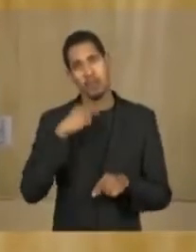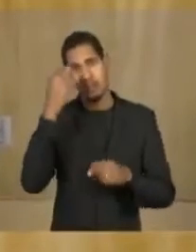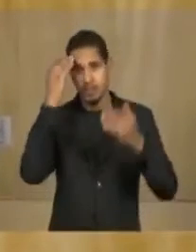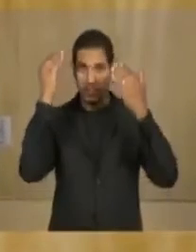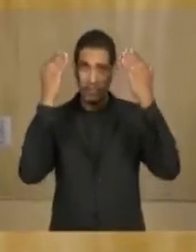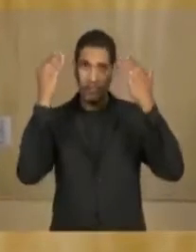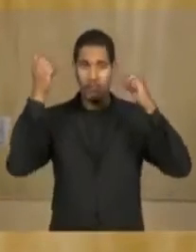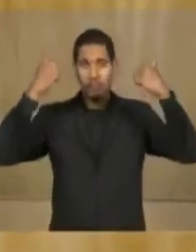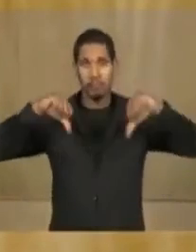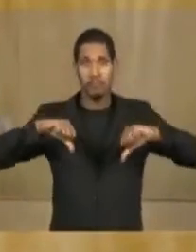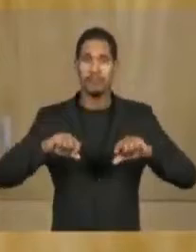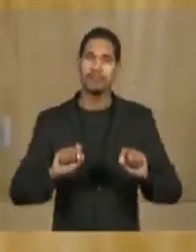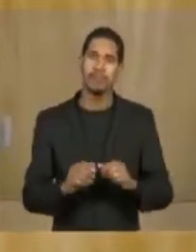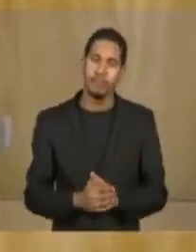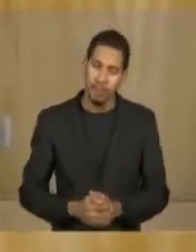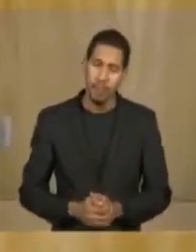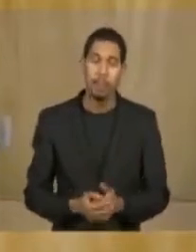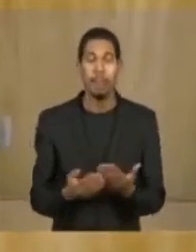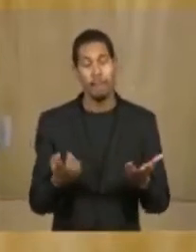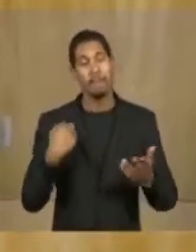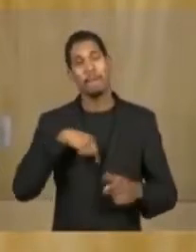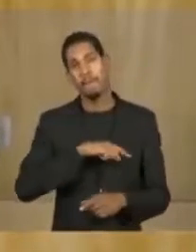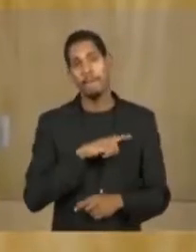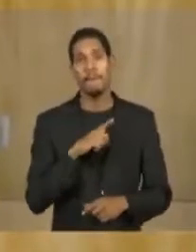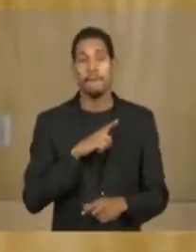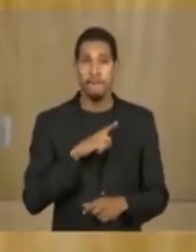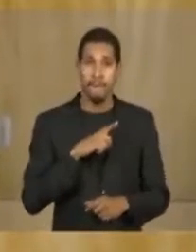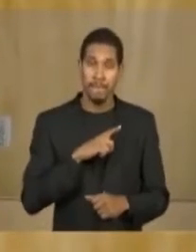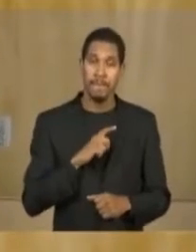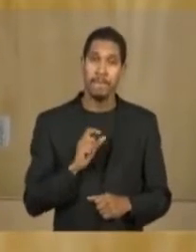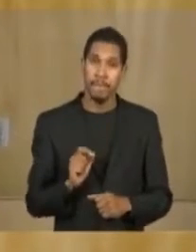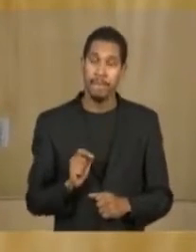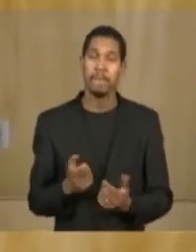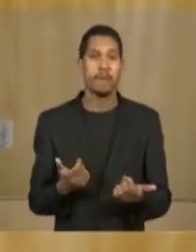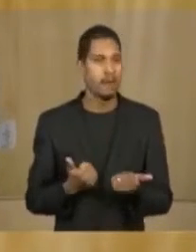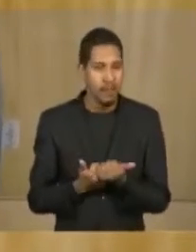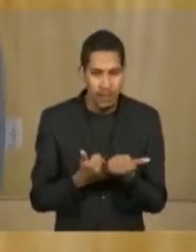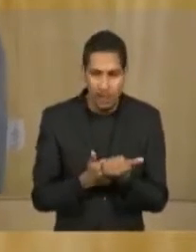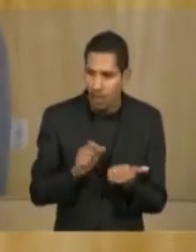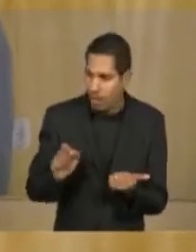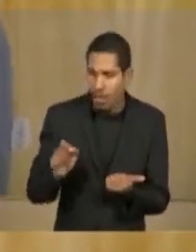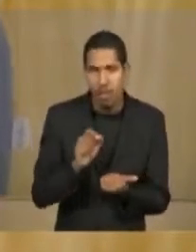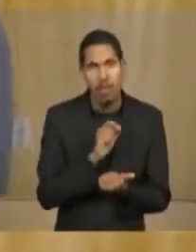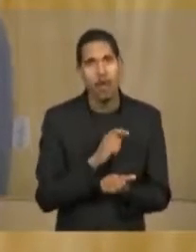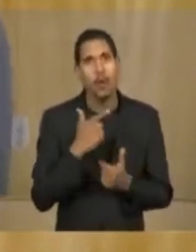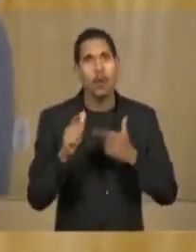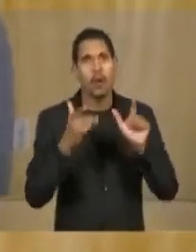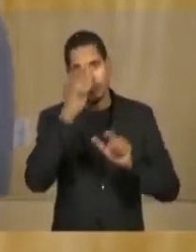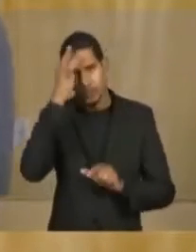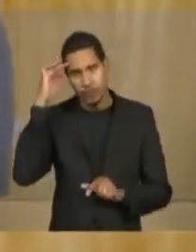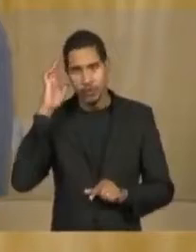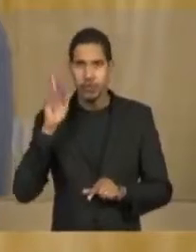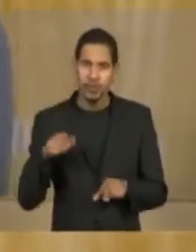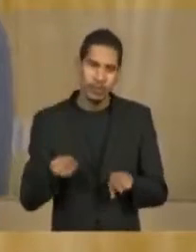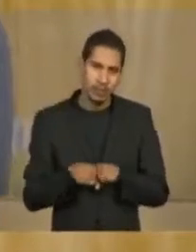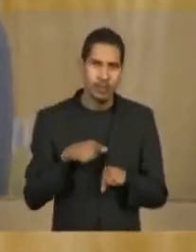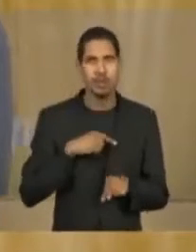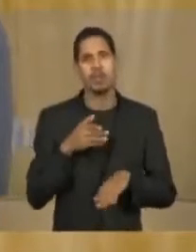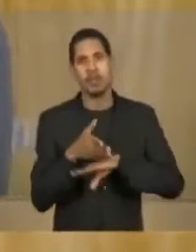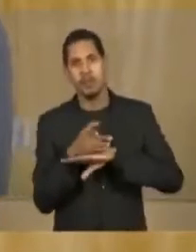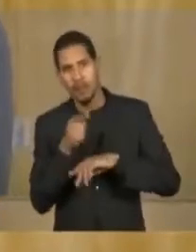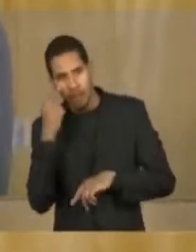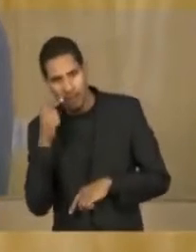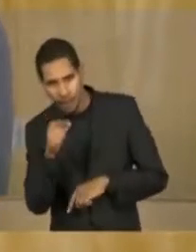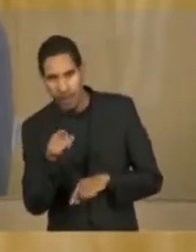psíquicas. Então, a gente que tem a minha assessoria e outras pessoas que têm frequentado a